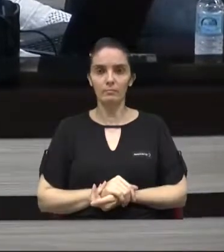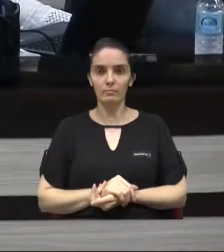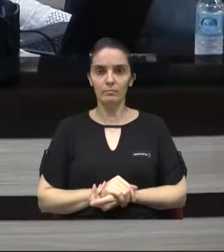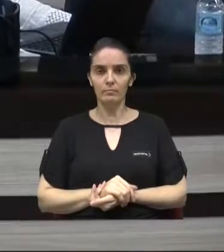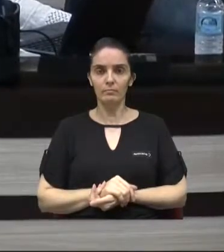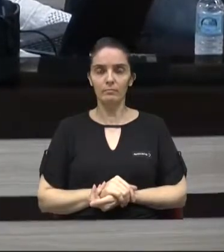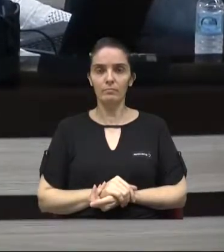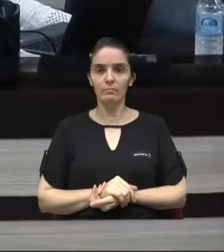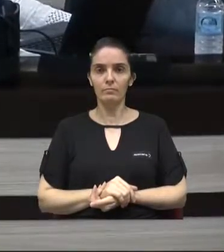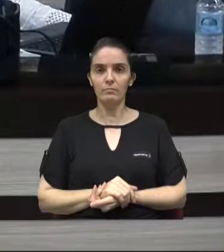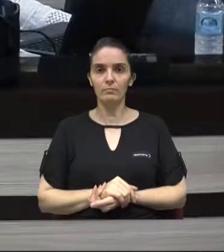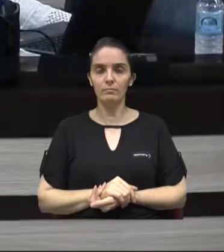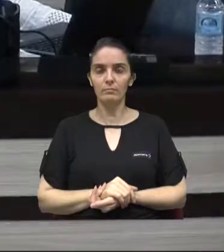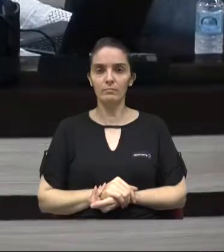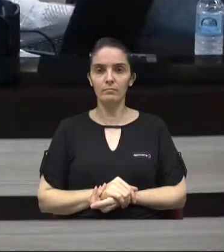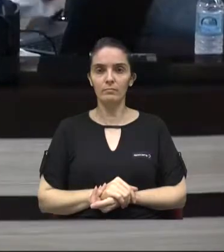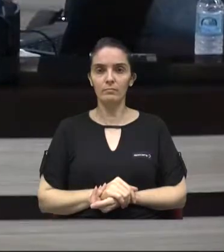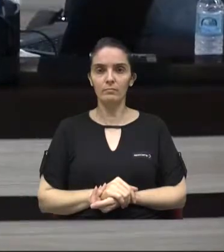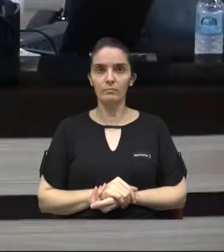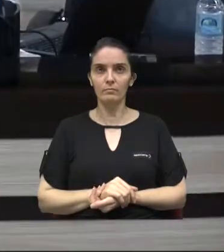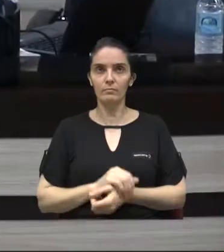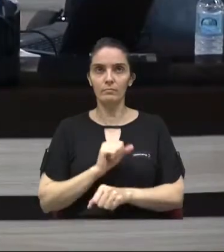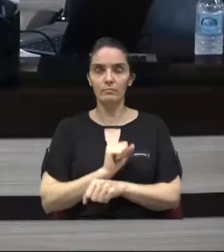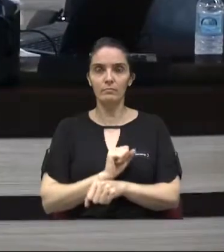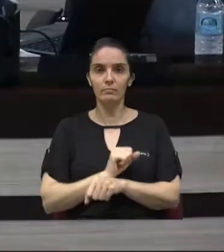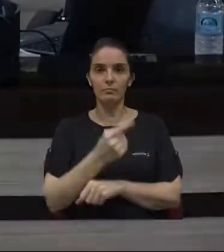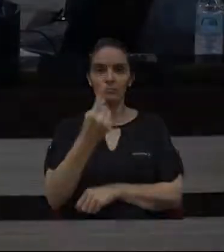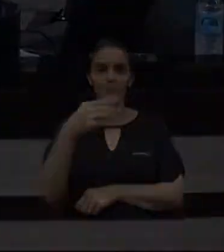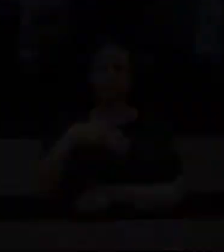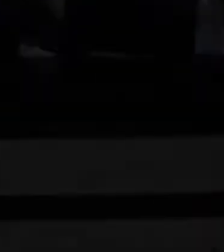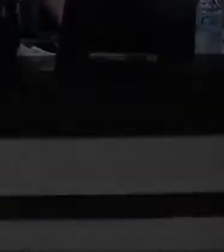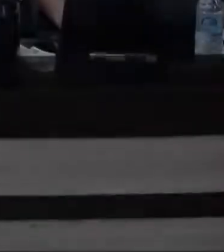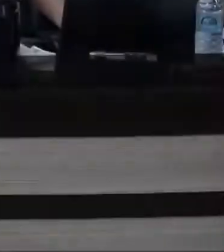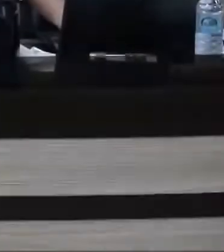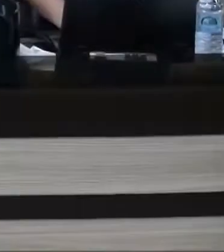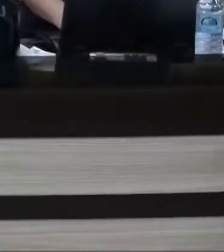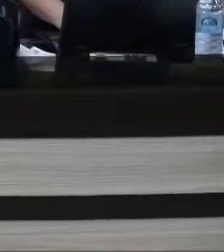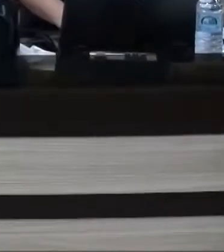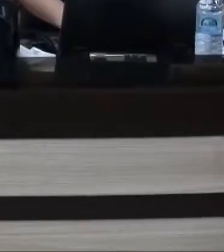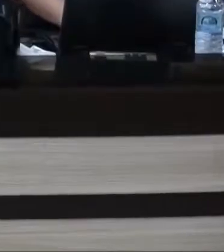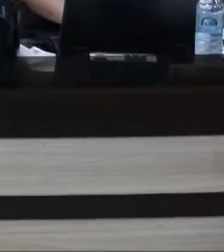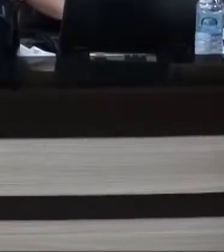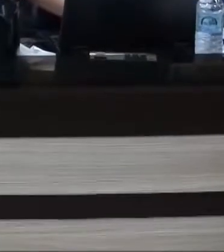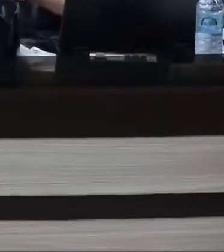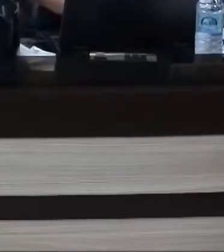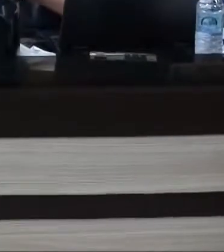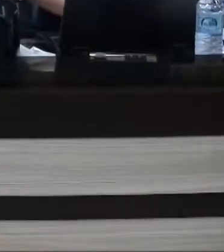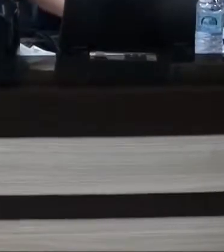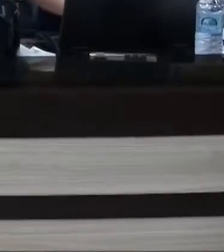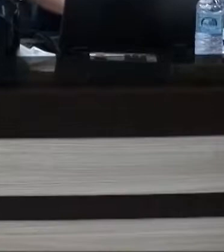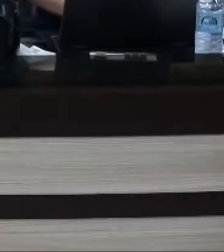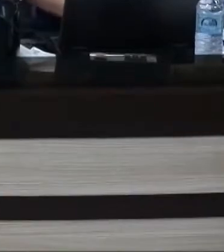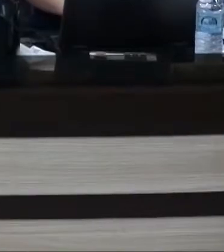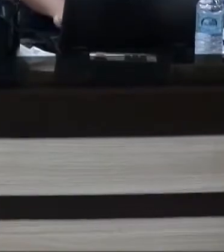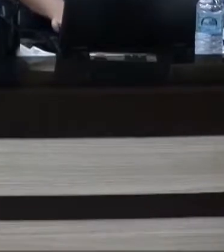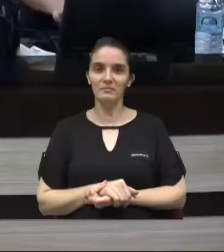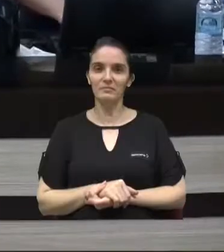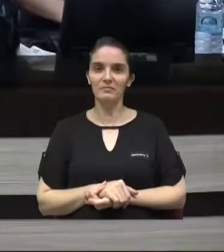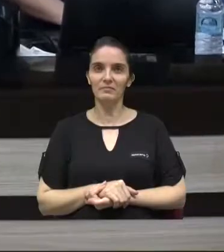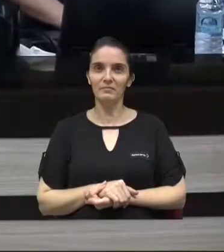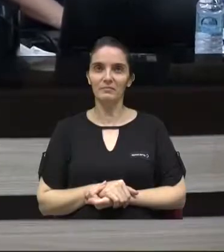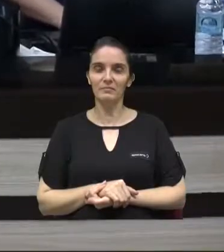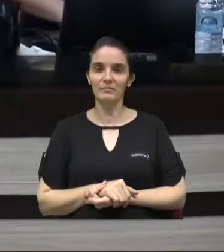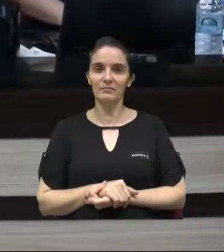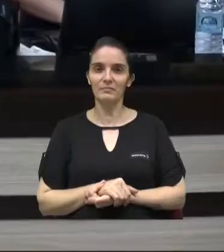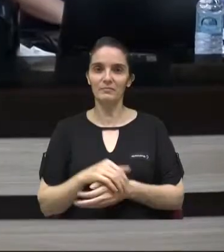presidente. A sessão está suspensa por 1 minuto. A sessão está reaberta. A sessão